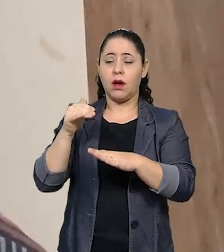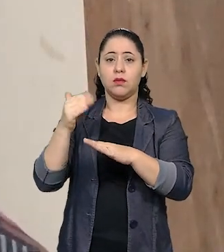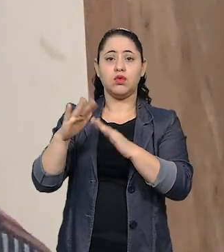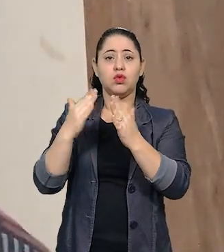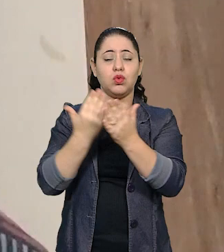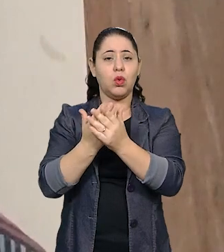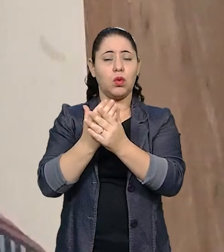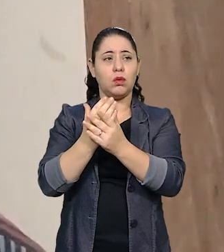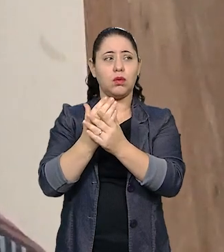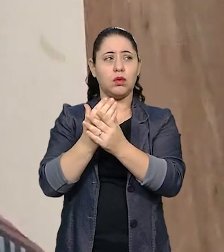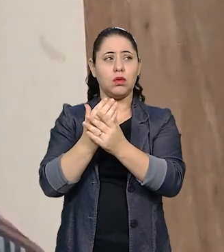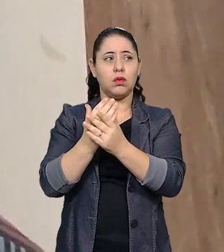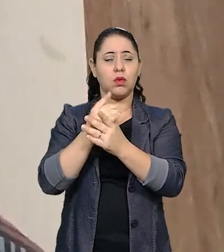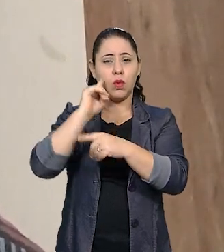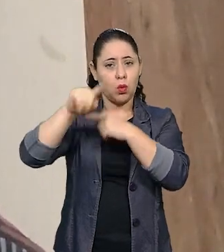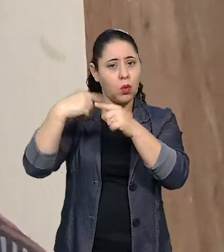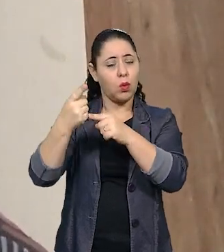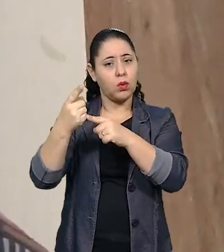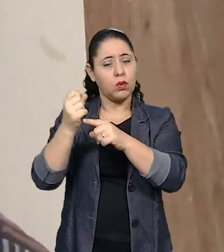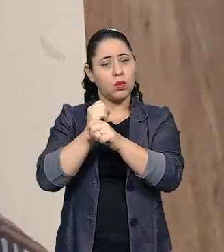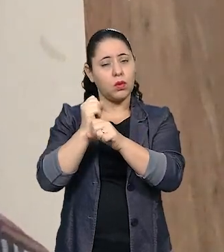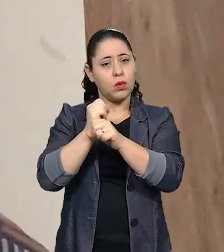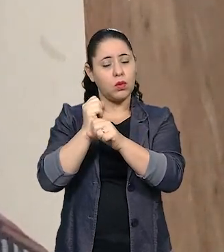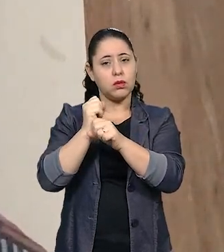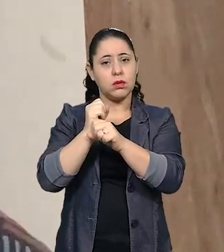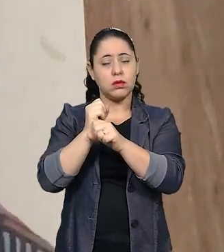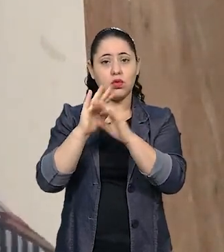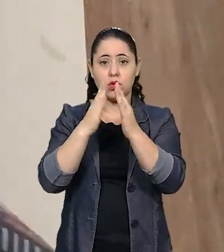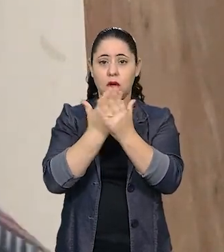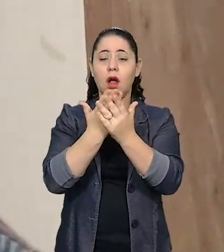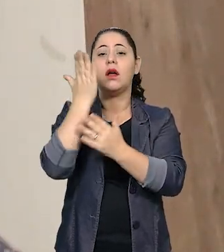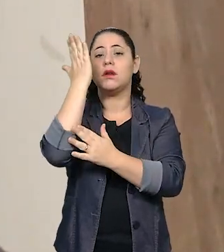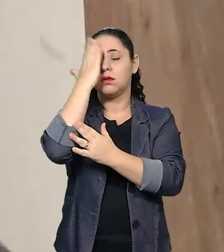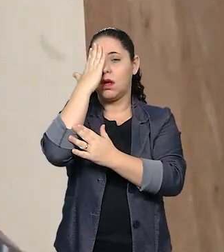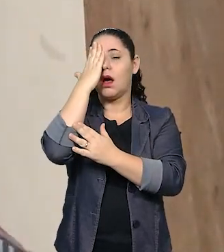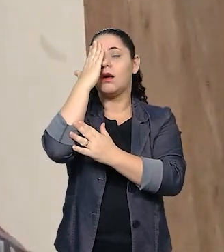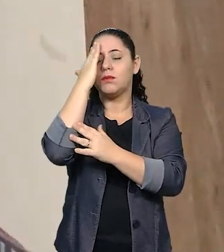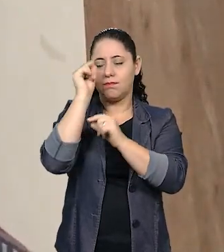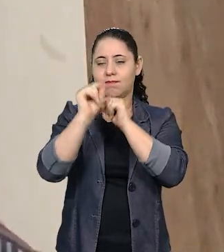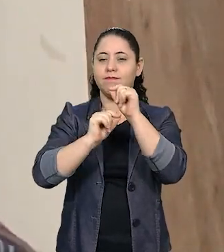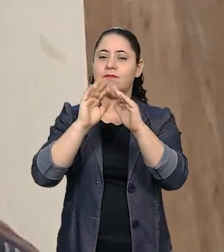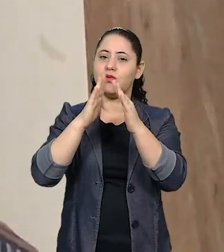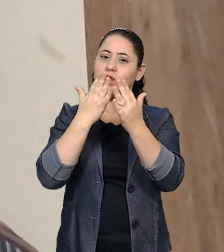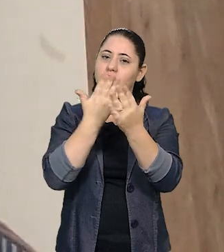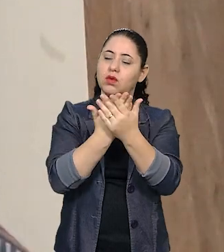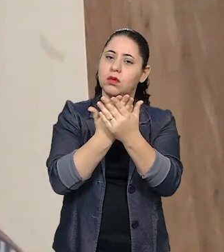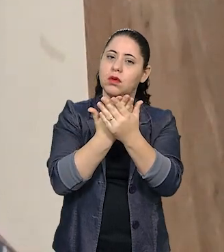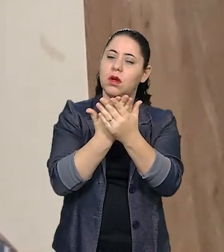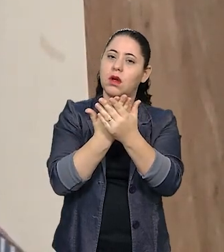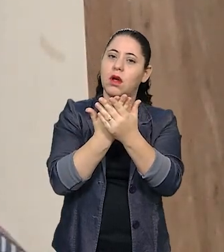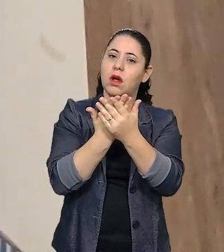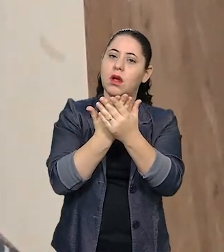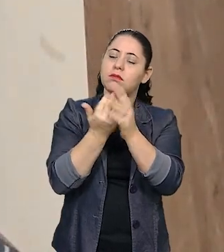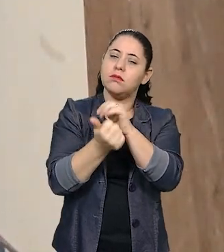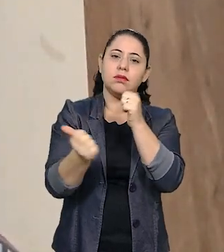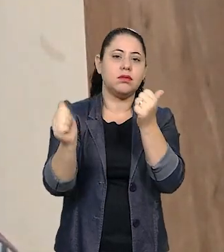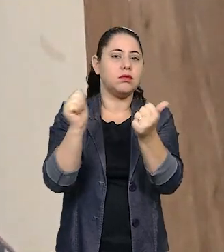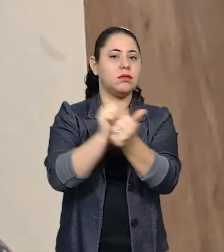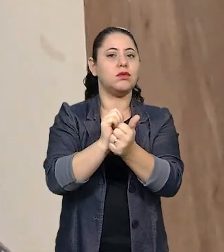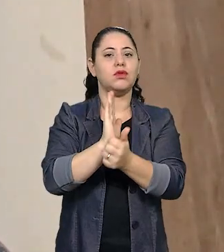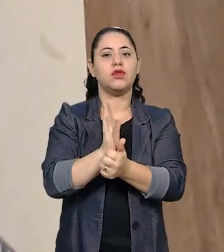é claro que a mãe sente. Sim, eu fico com dó porque o Heitor, ele já vai pro colégio no ano que vem. O ano que vem não, o